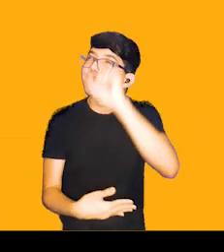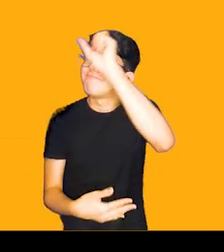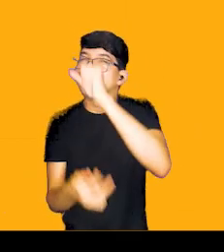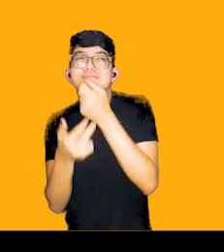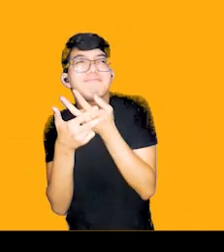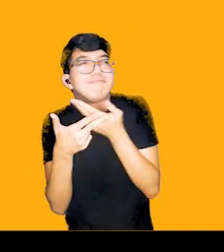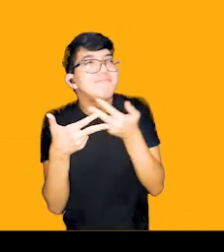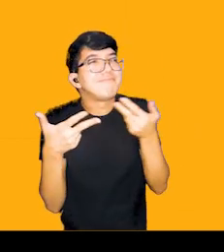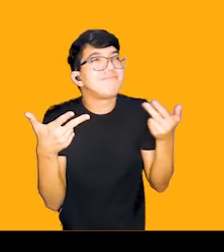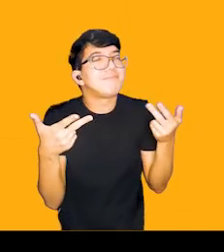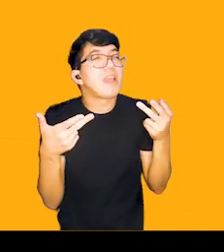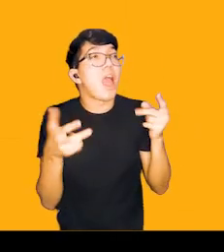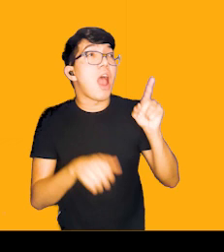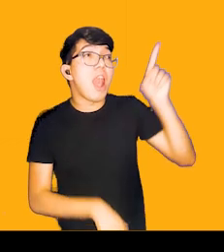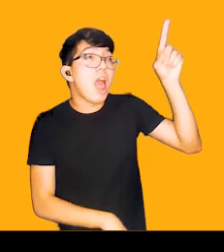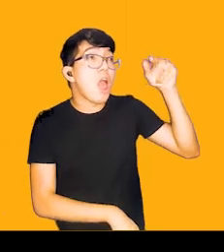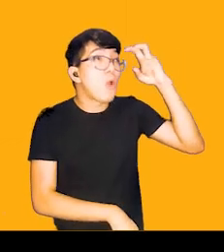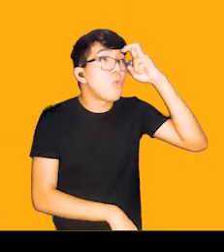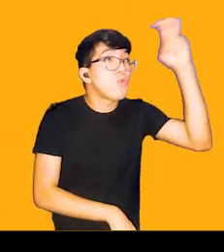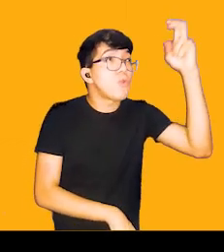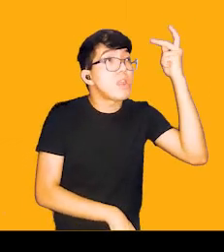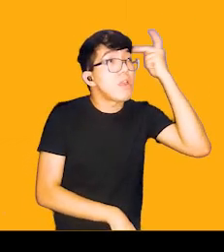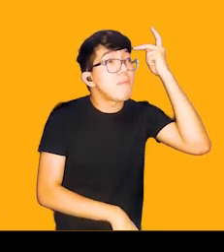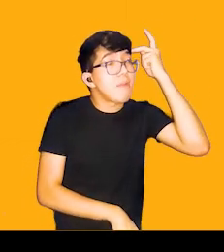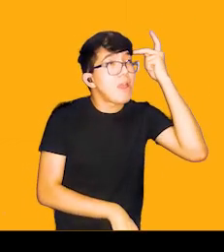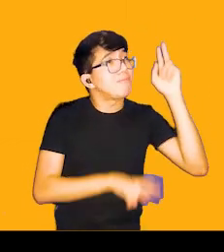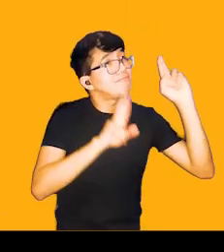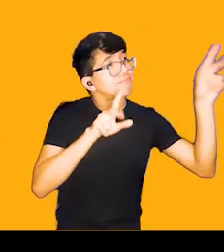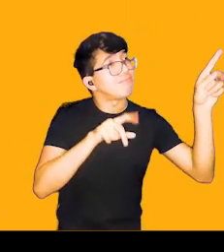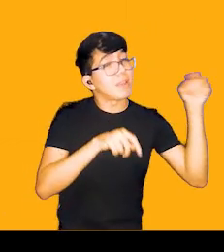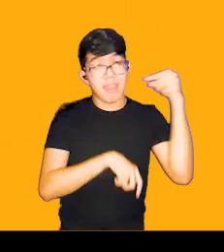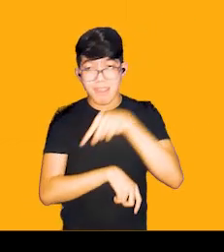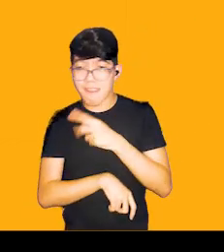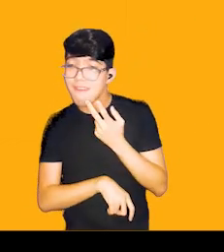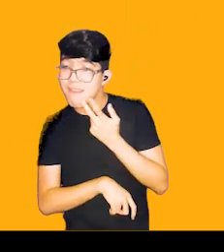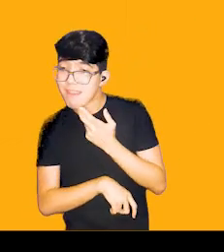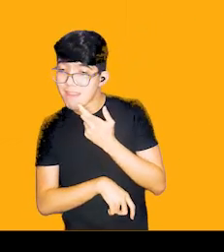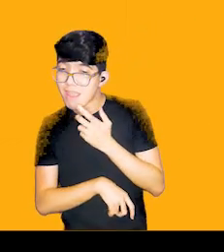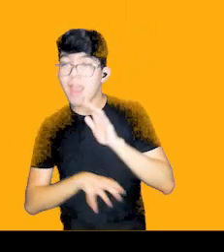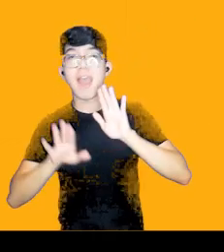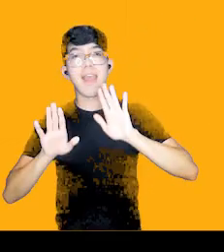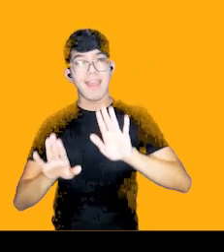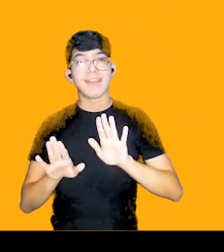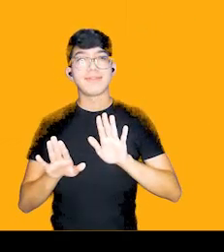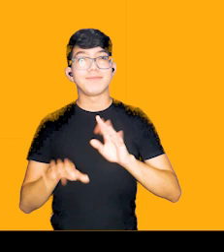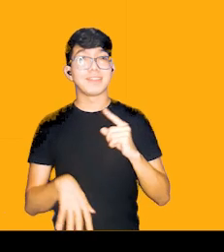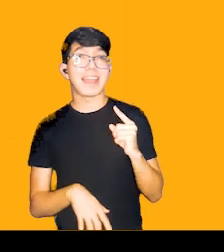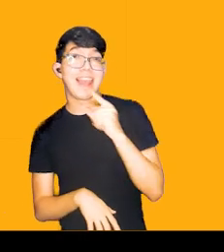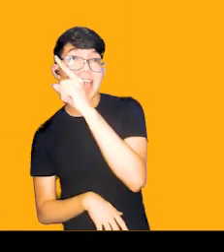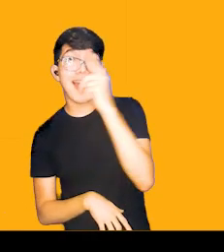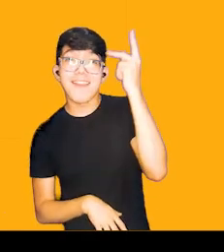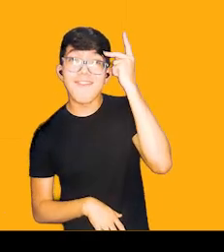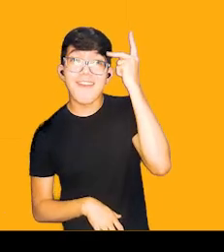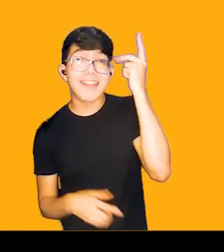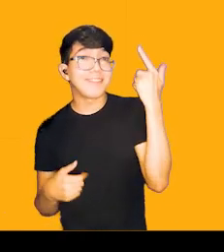novamente, né? De uma forma diferente do que eu vivia lá em São Paulo. Primeiro, o carro do mar, né? A